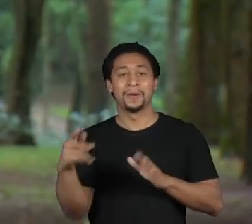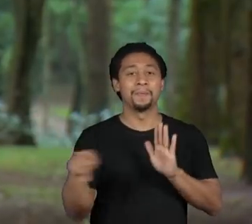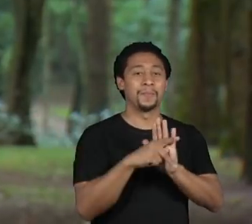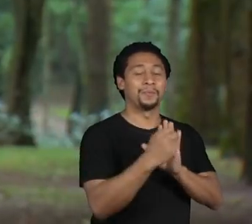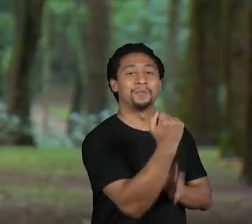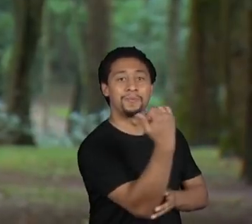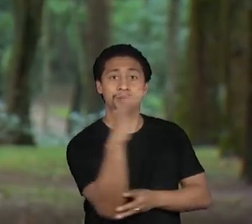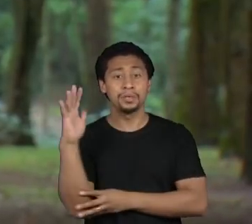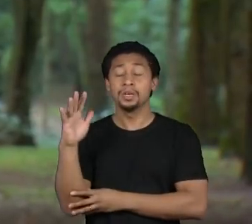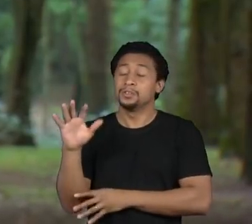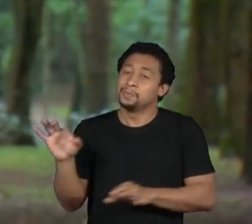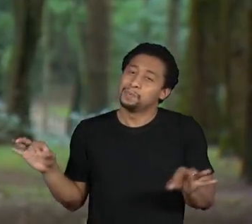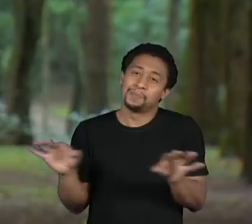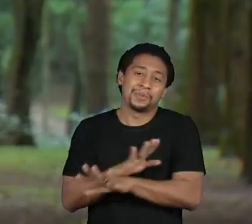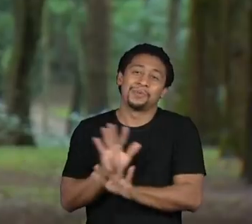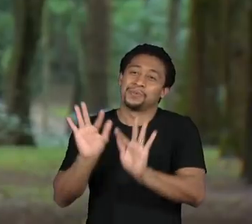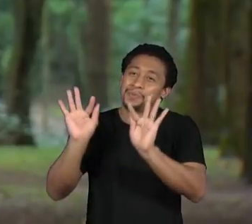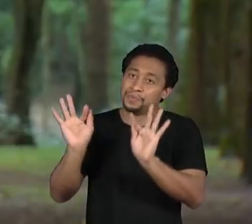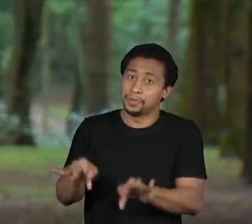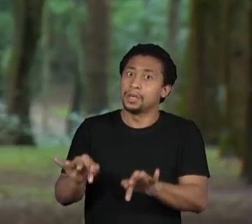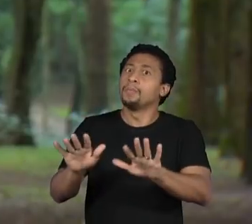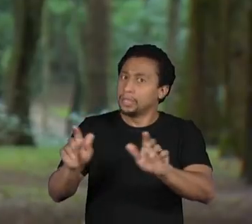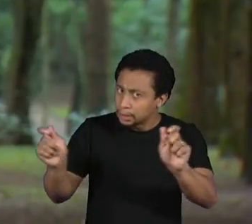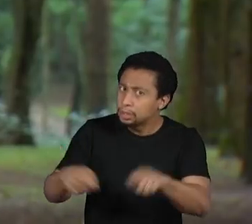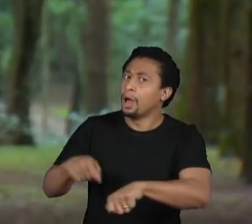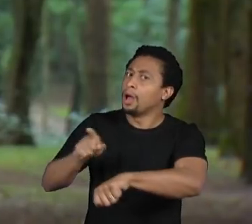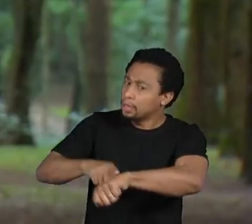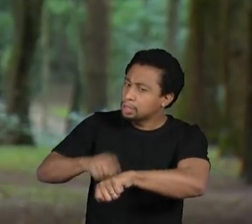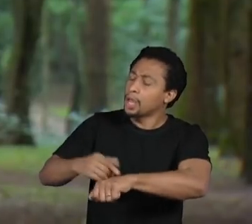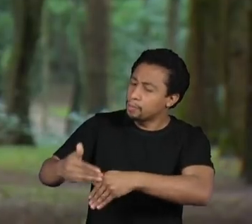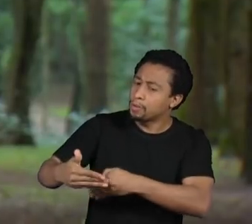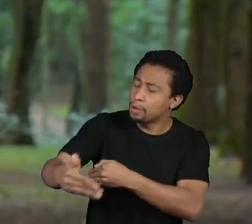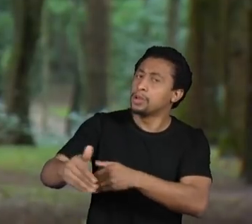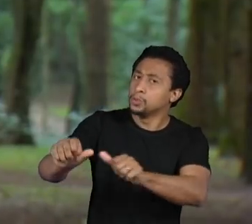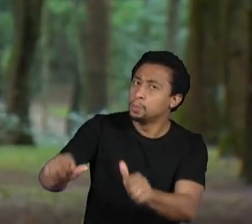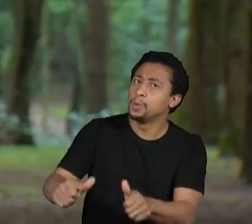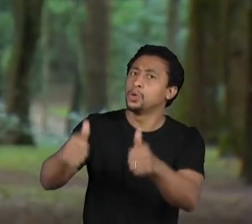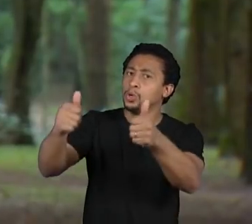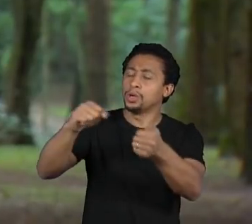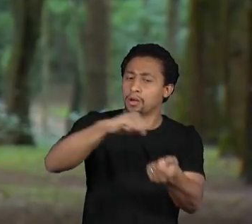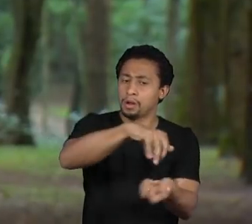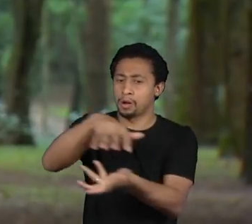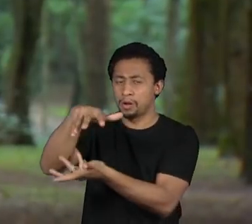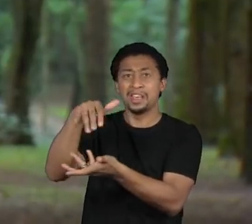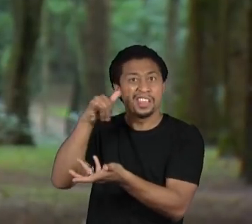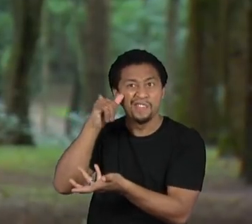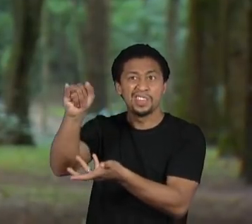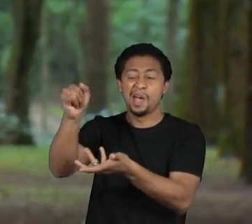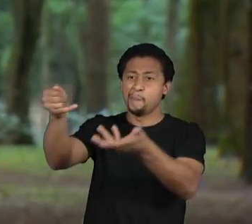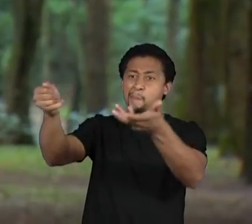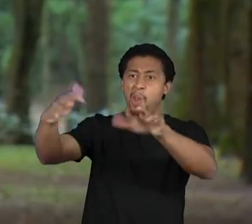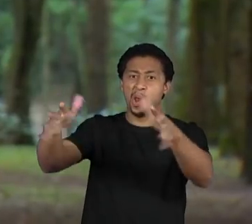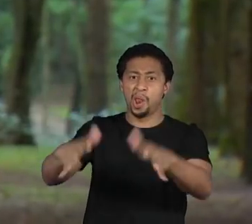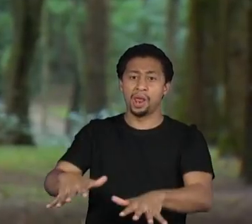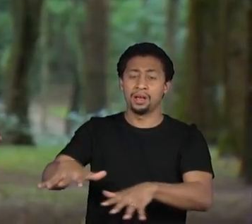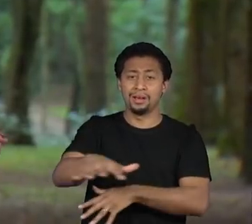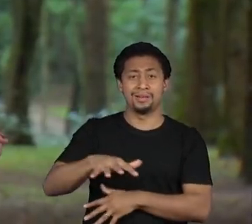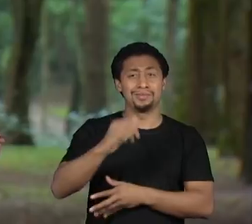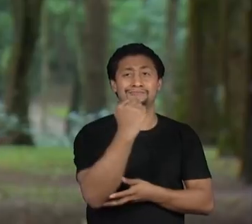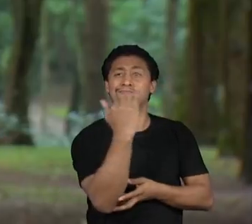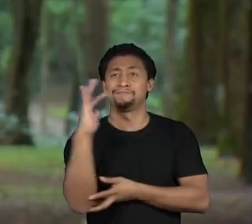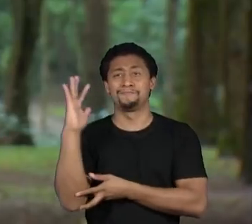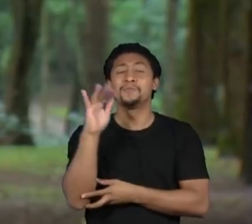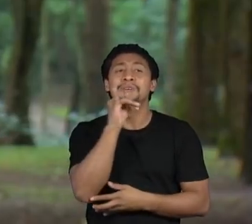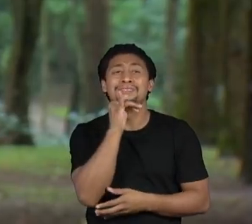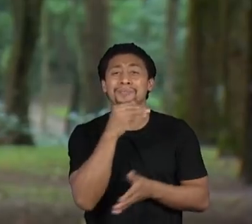aqui. Ainda há tempo da humanidade mudar de rumo e evitar o colapso de áreas naturais como a